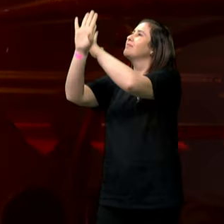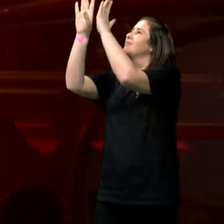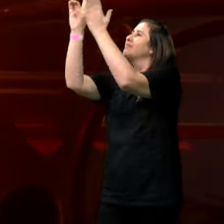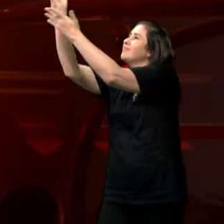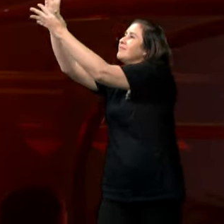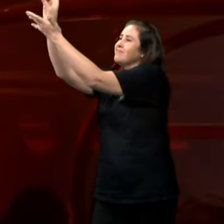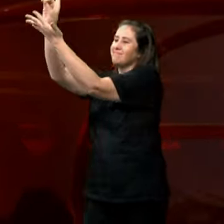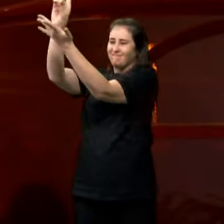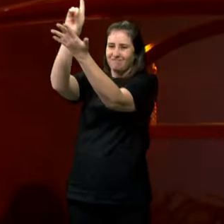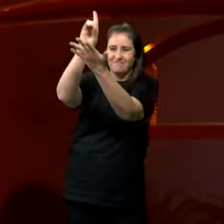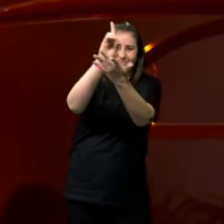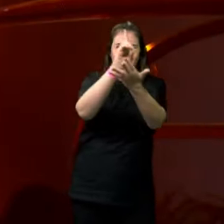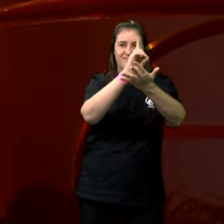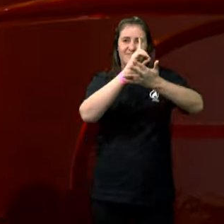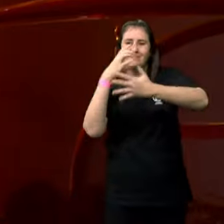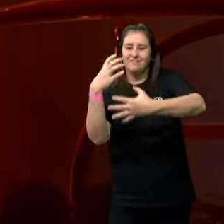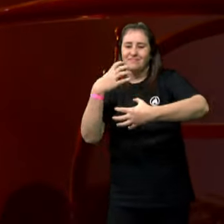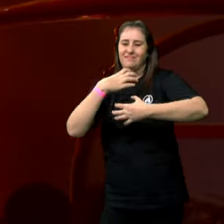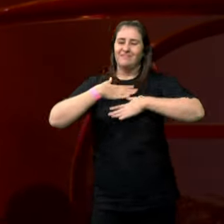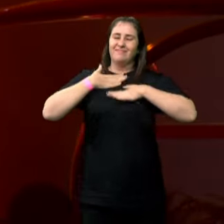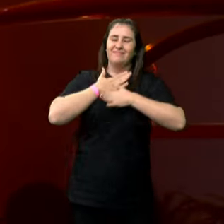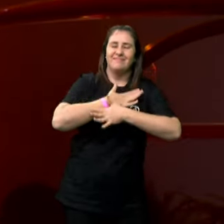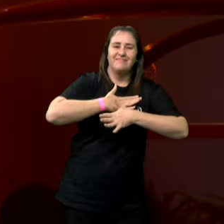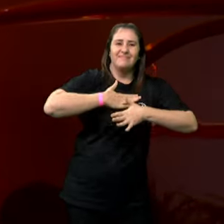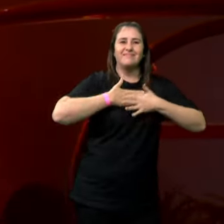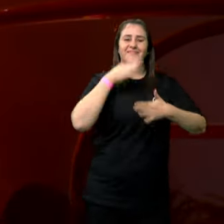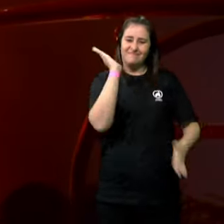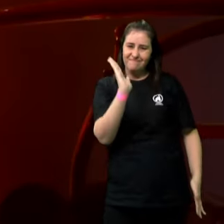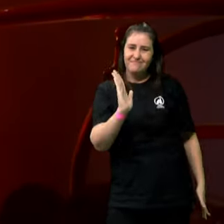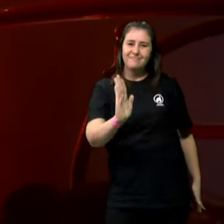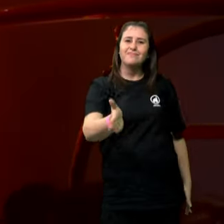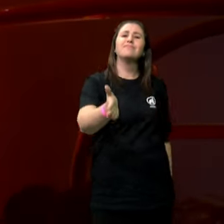agora que a ti